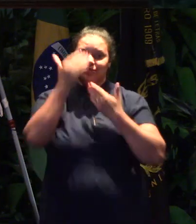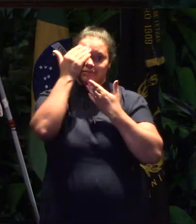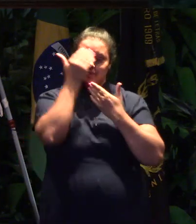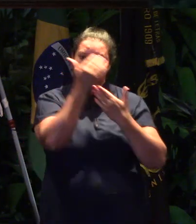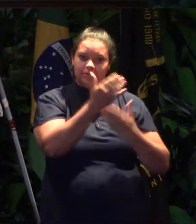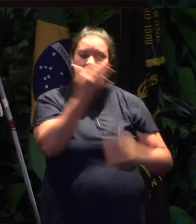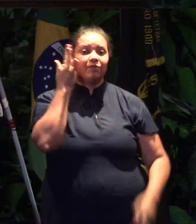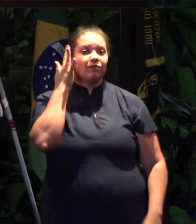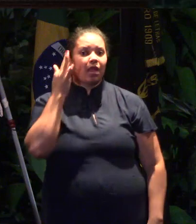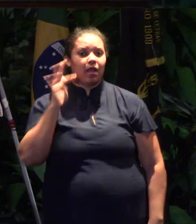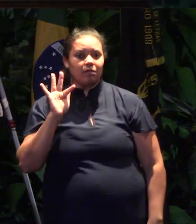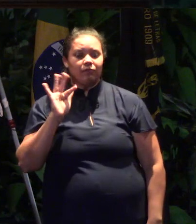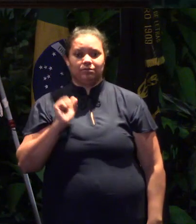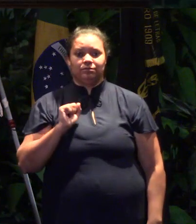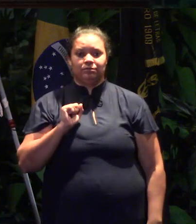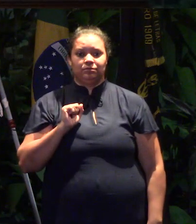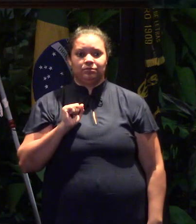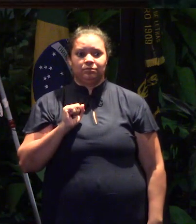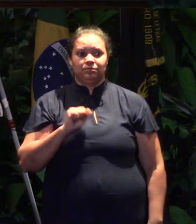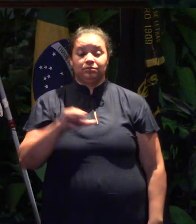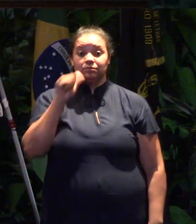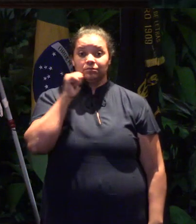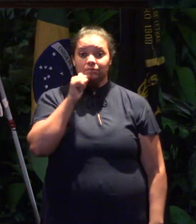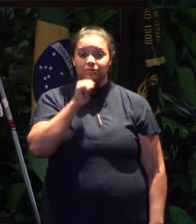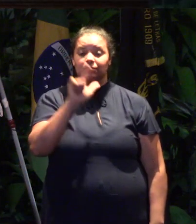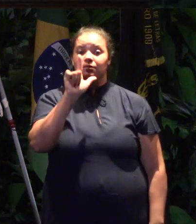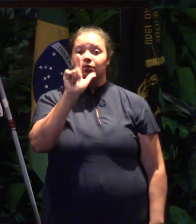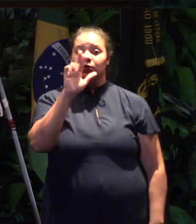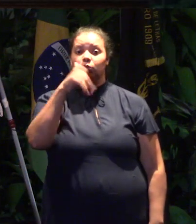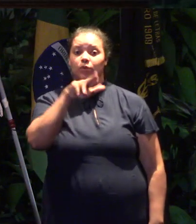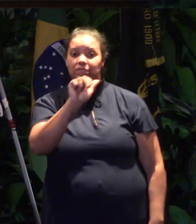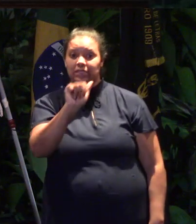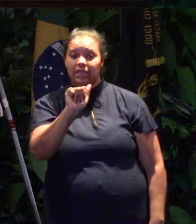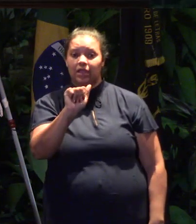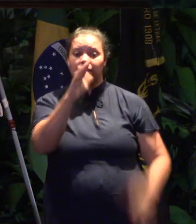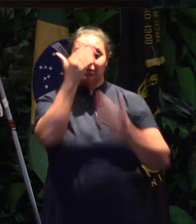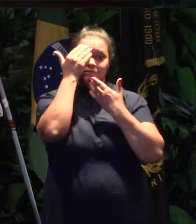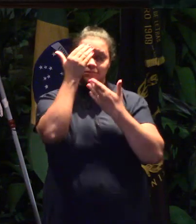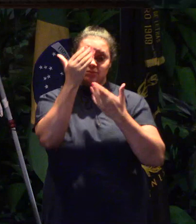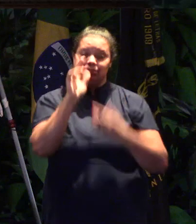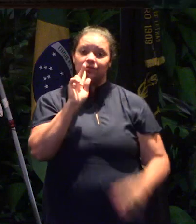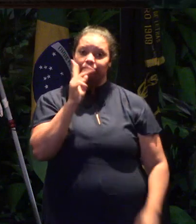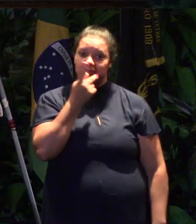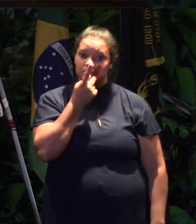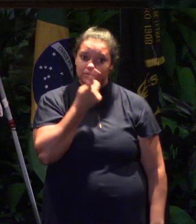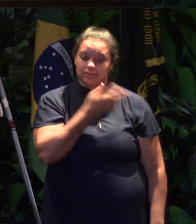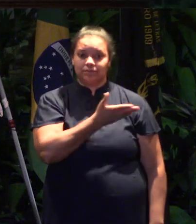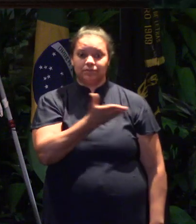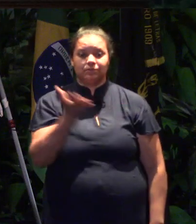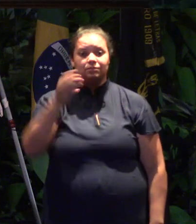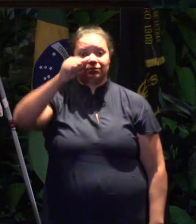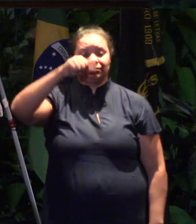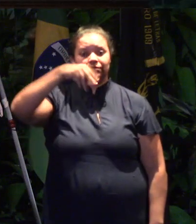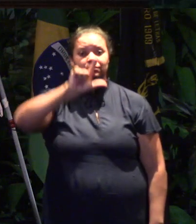Obrigada, Flávio. Eu vou passar já a palavra à Luciana, mas queria agradecer a Heloísa, em nome de todos nós,